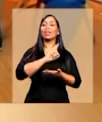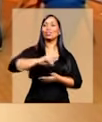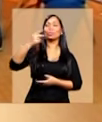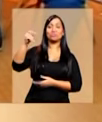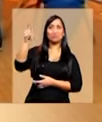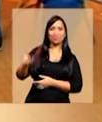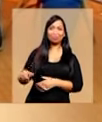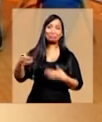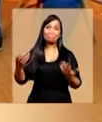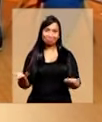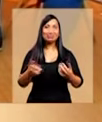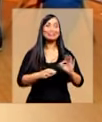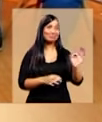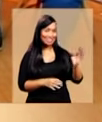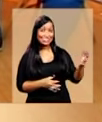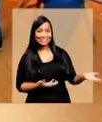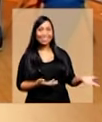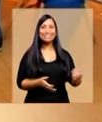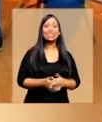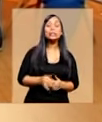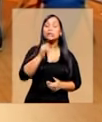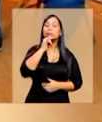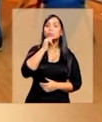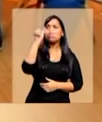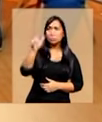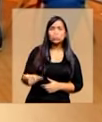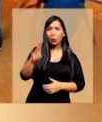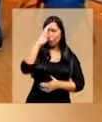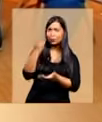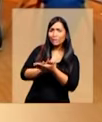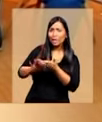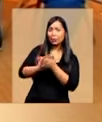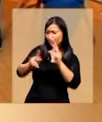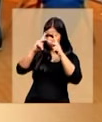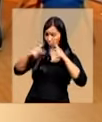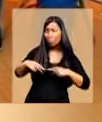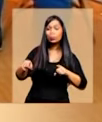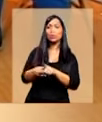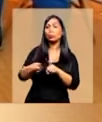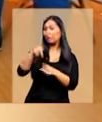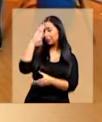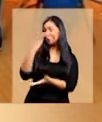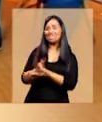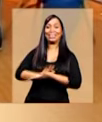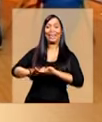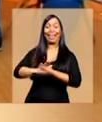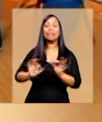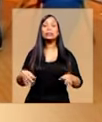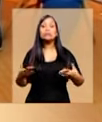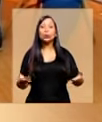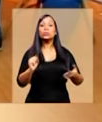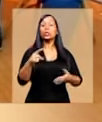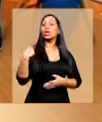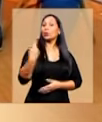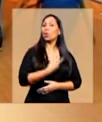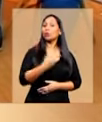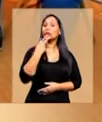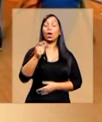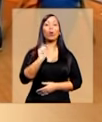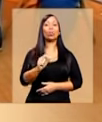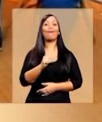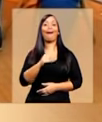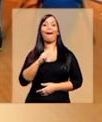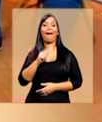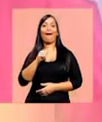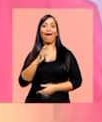com a religião do outro, né? Exato, exato. E que o ateu é ateu com a Exato. dele também, né? E aí acabou, né? Exatamente. Se a gente fosse colocar